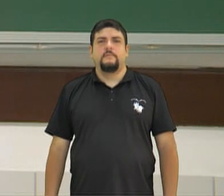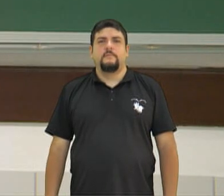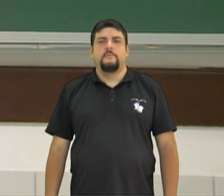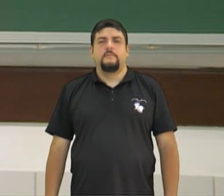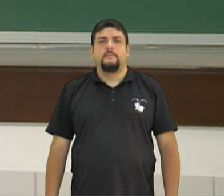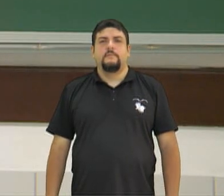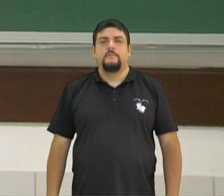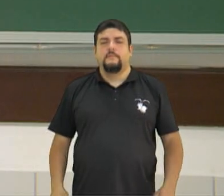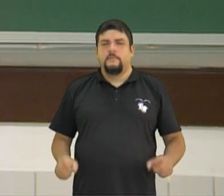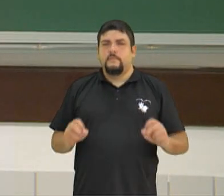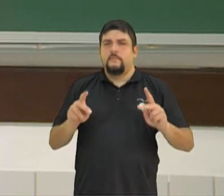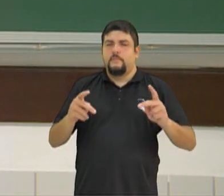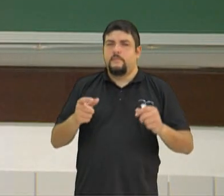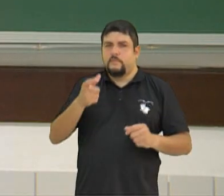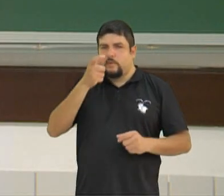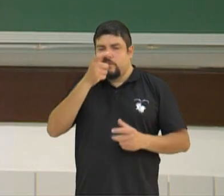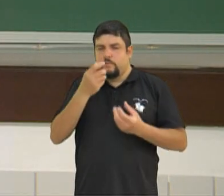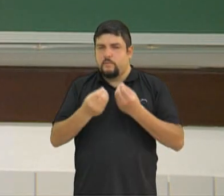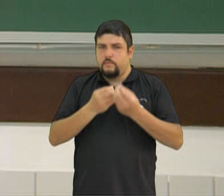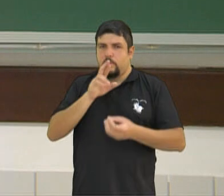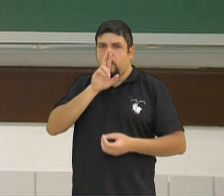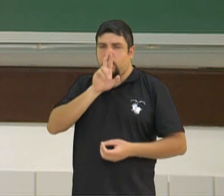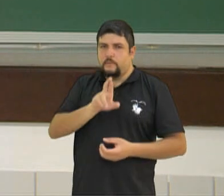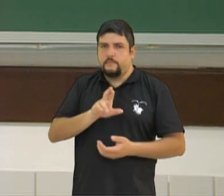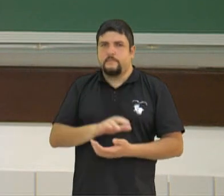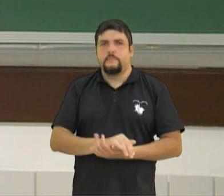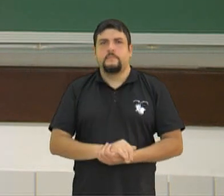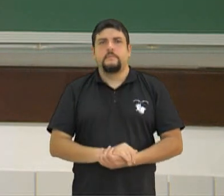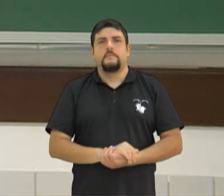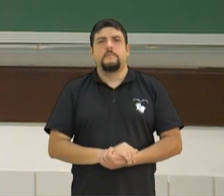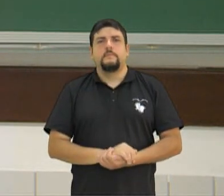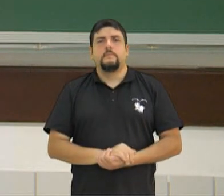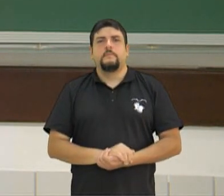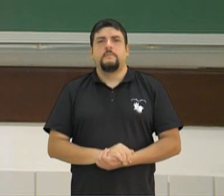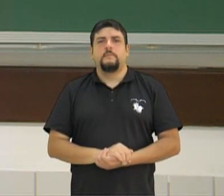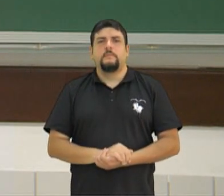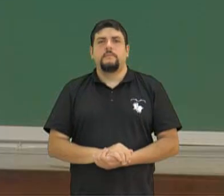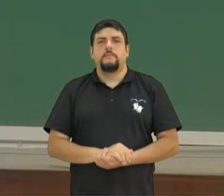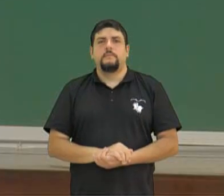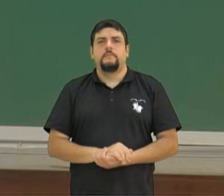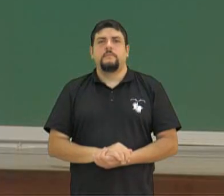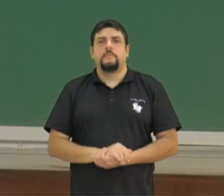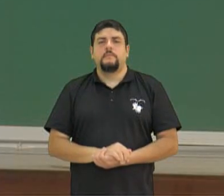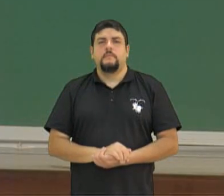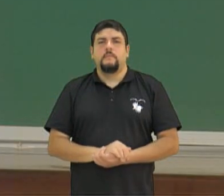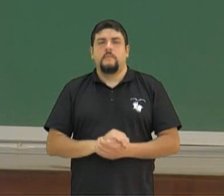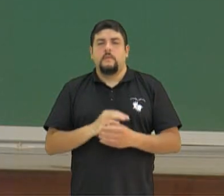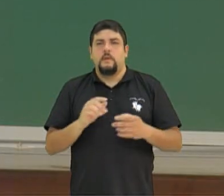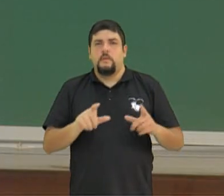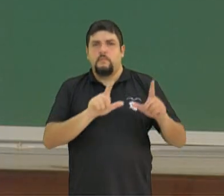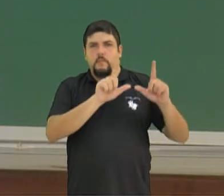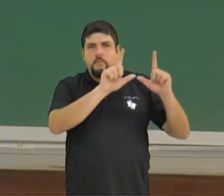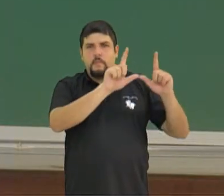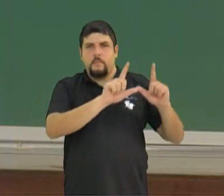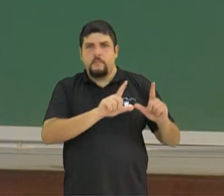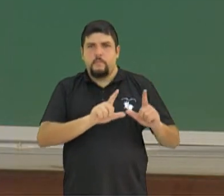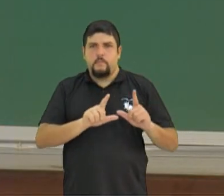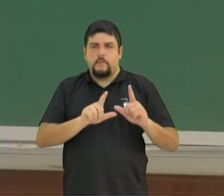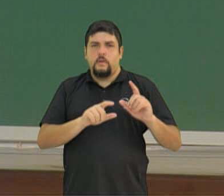Listo? Bien, a ver entonces. Las imágenes acá que tenemos, estas personas